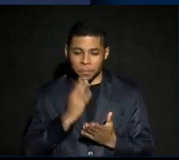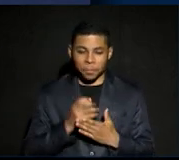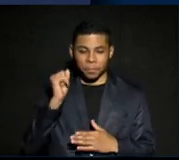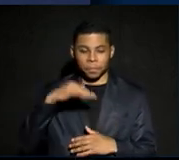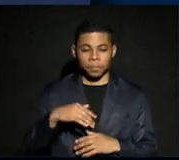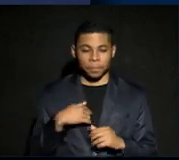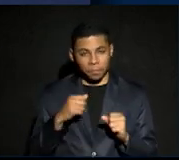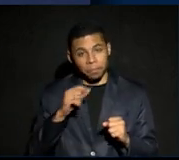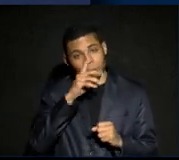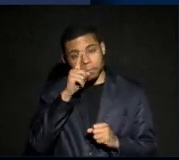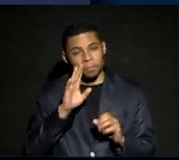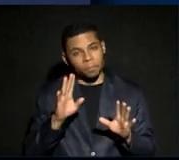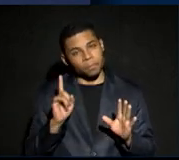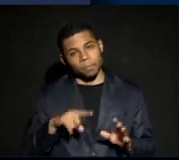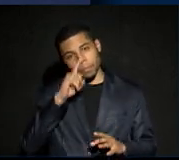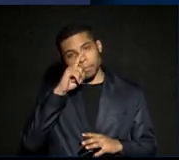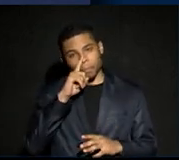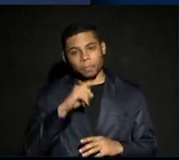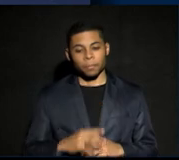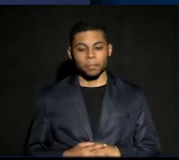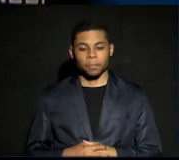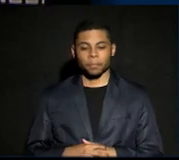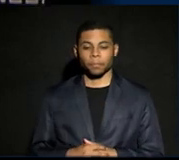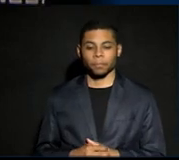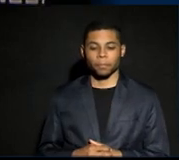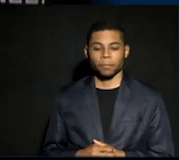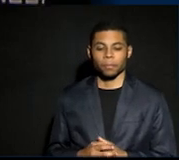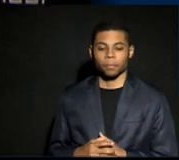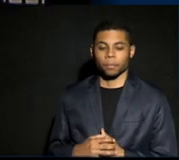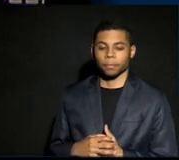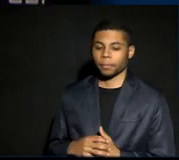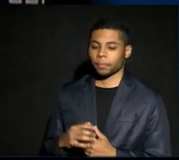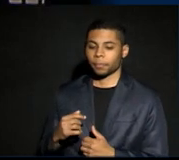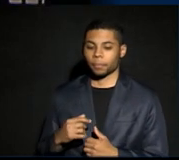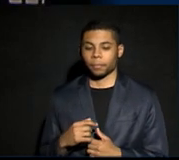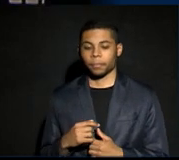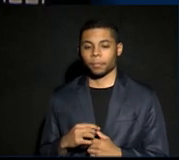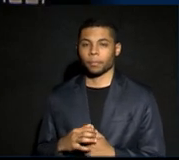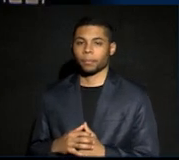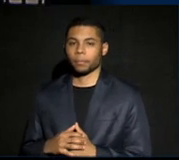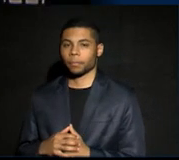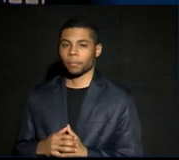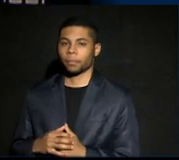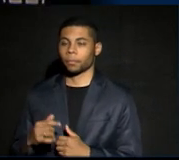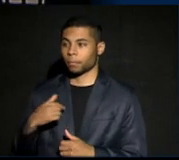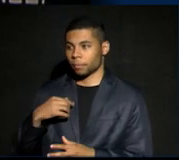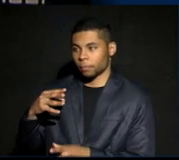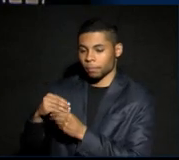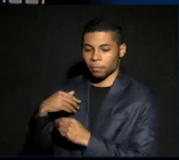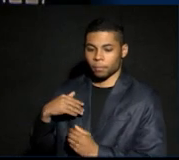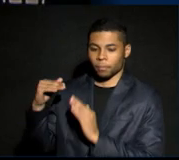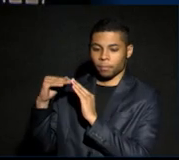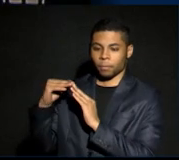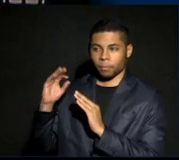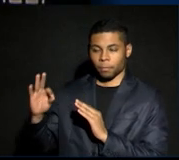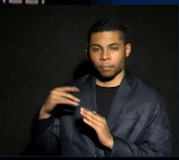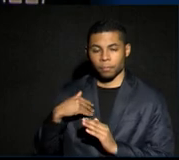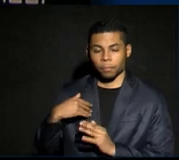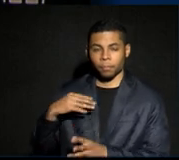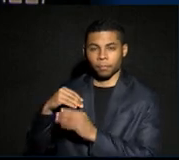mudar um pouco a comunicação, mas é um risco, eu concordo. Eu posso só acrescentar um? Eu assino embaixo de absolutamente tudo que o Thiago disse dessa